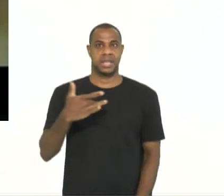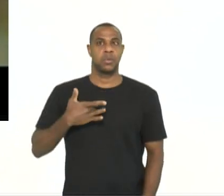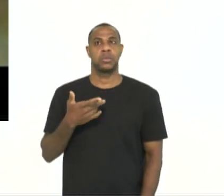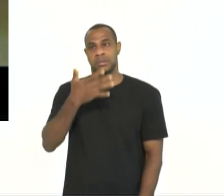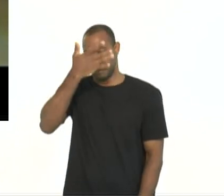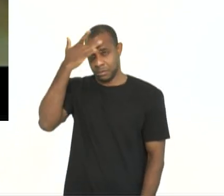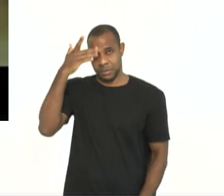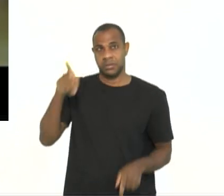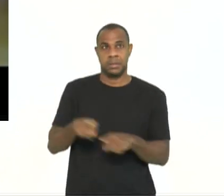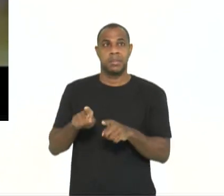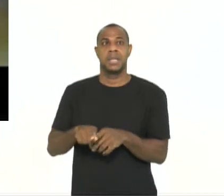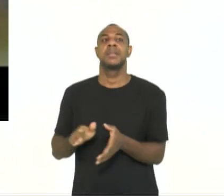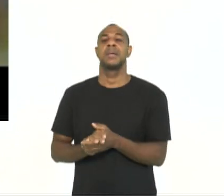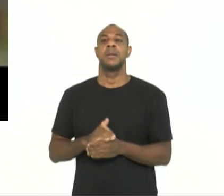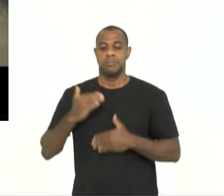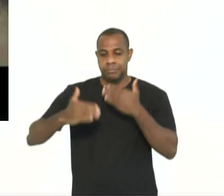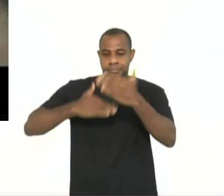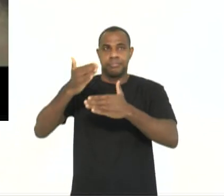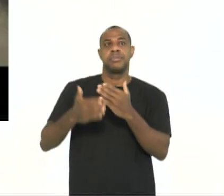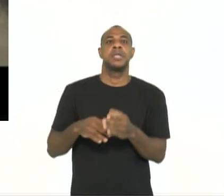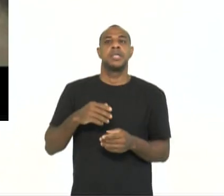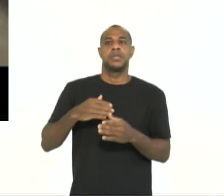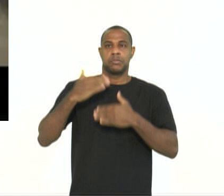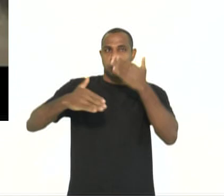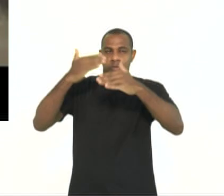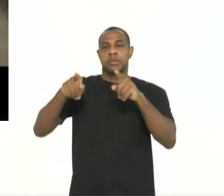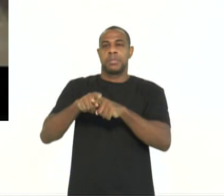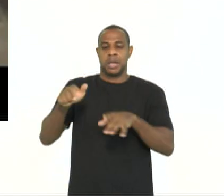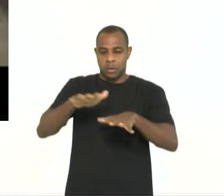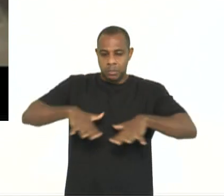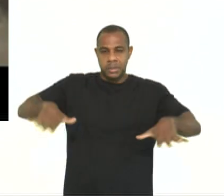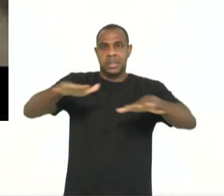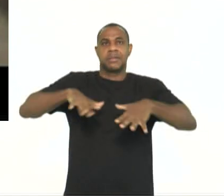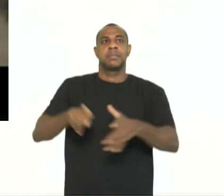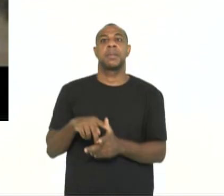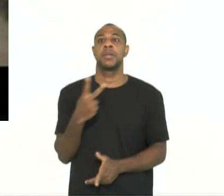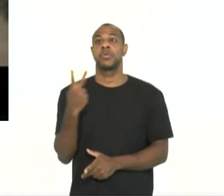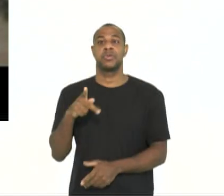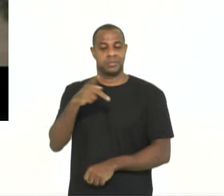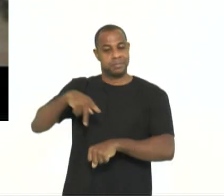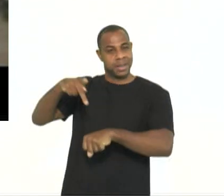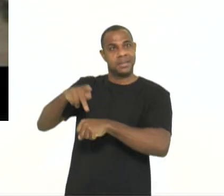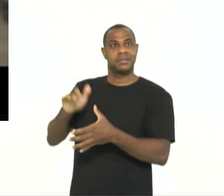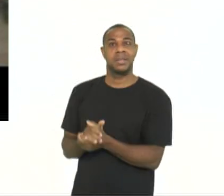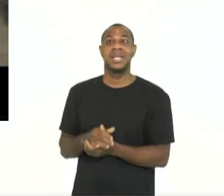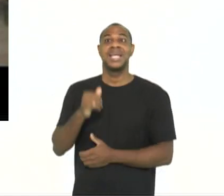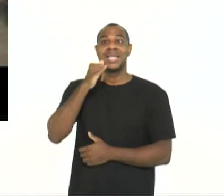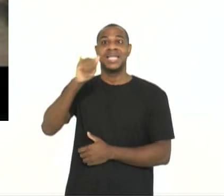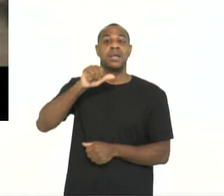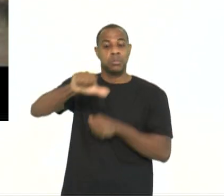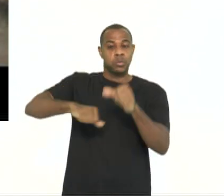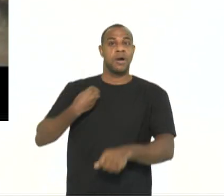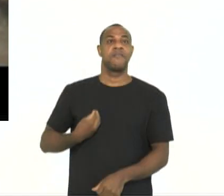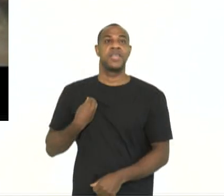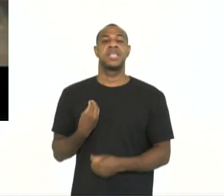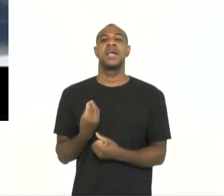que gera desenvolvimento para as comunidades, para a região e para dois países. E é essa energia que muda a vida de muita